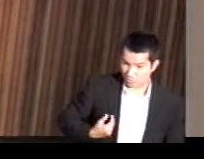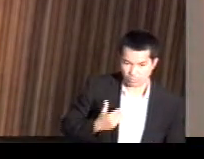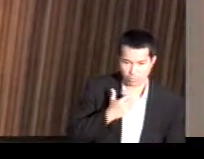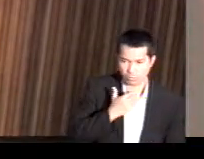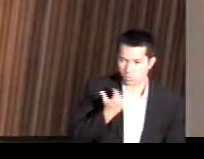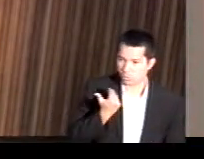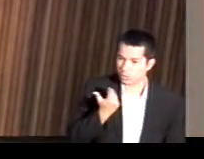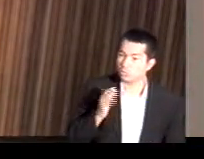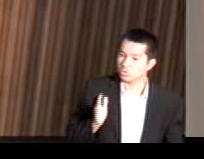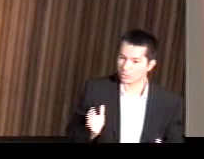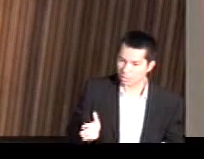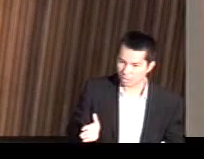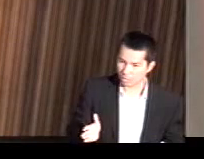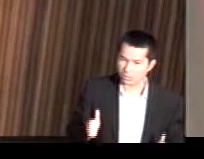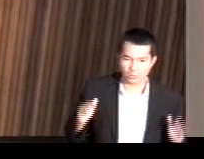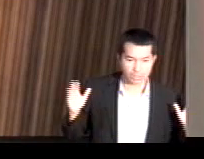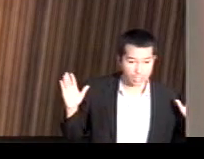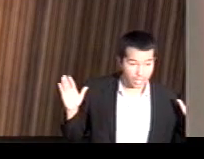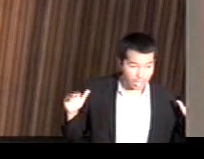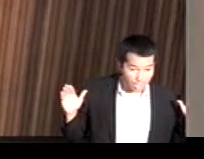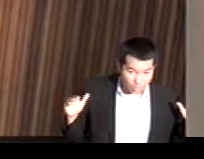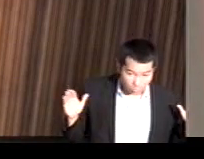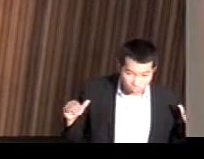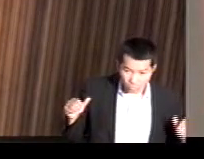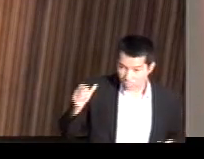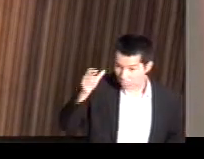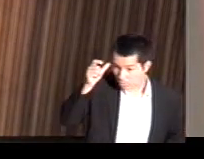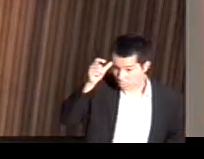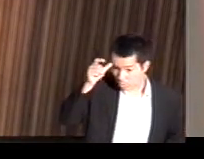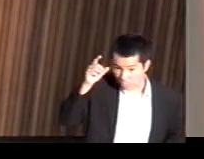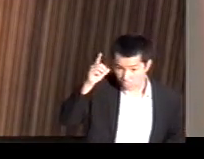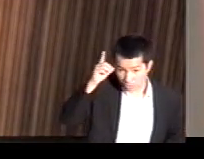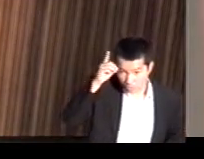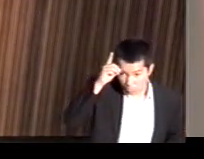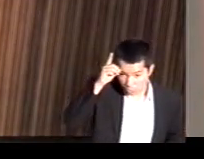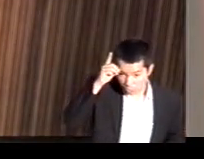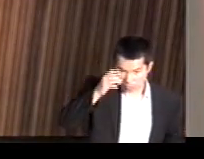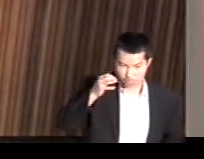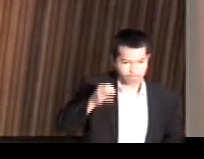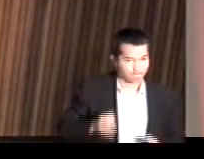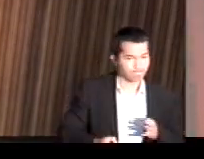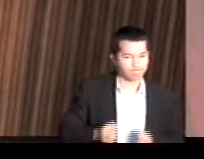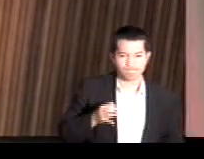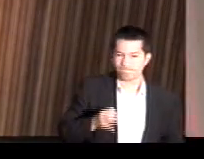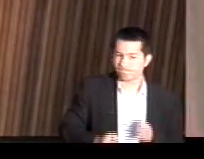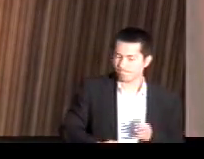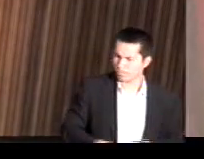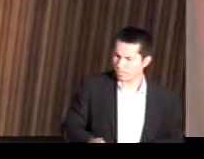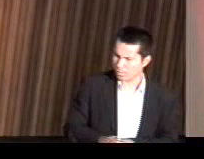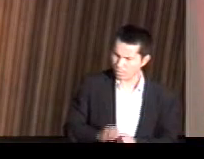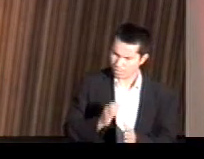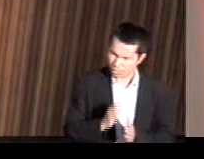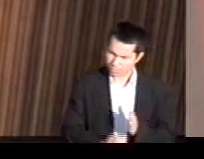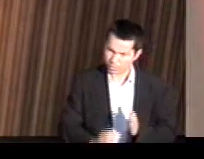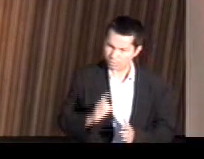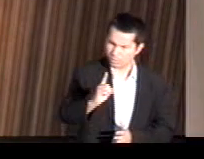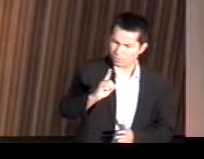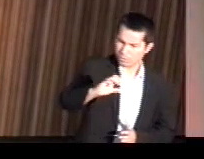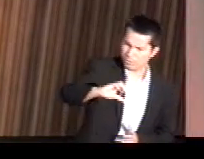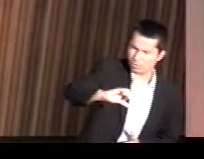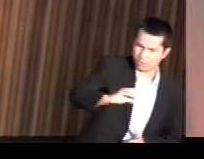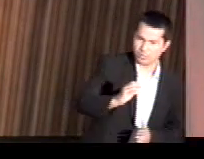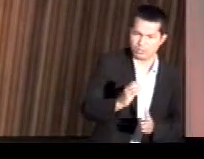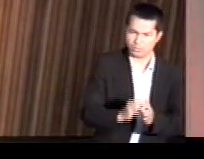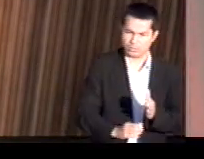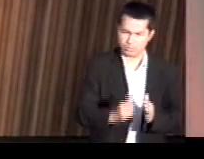seus demônios. E existe sim um inferno literal. Se você ler capítulo 19, capítulo 20